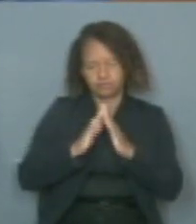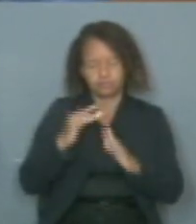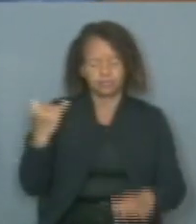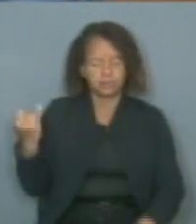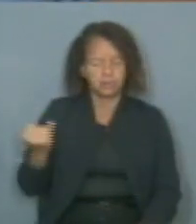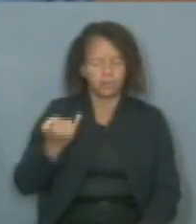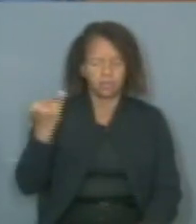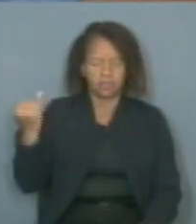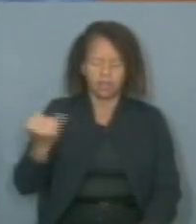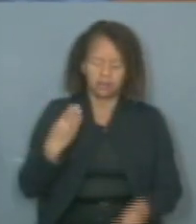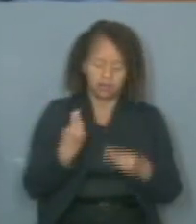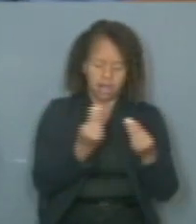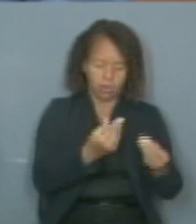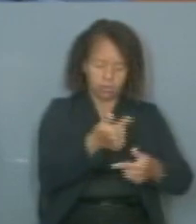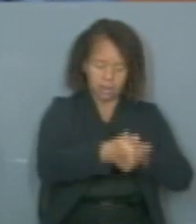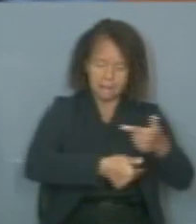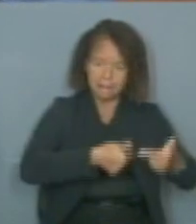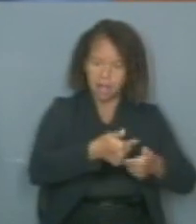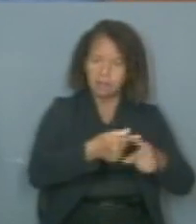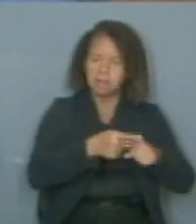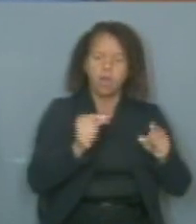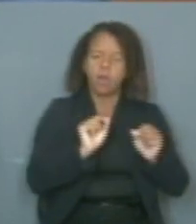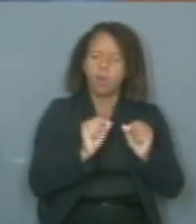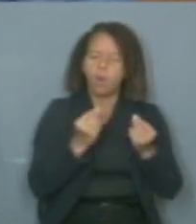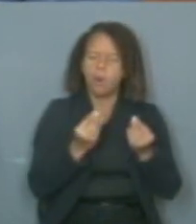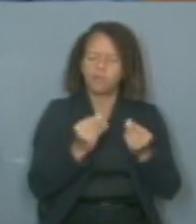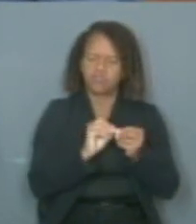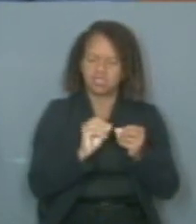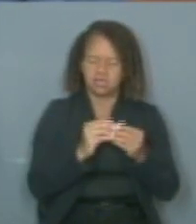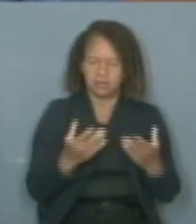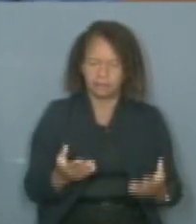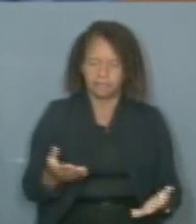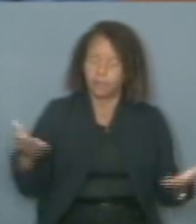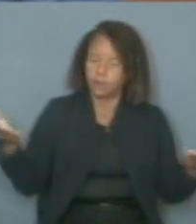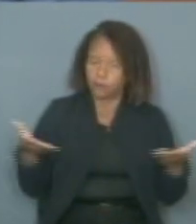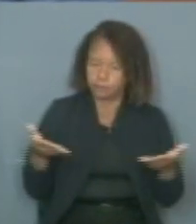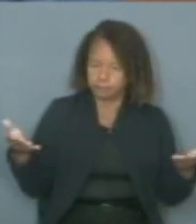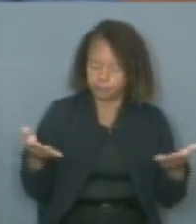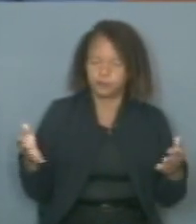foi falado aqui, da empregabilidade. Mas como a gente fazer isso? Nós podemos hoje também